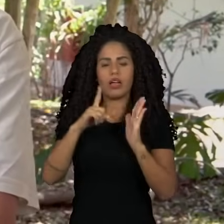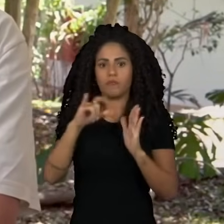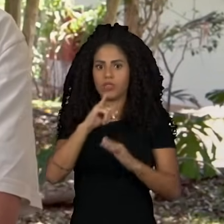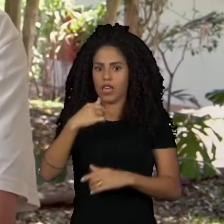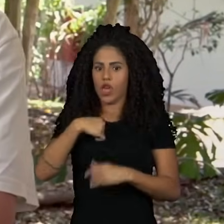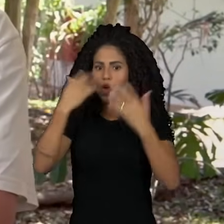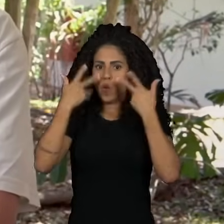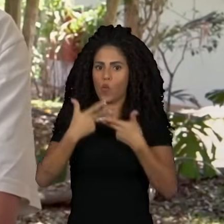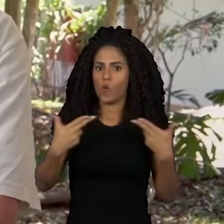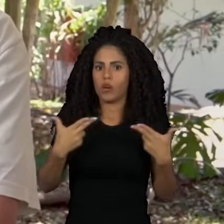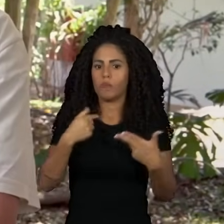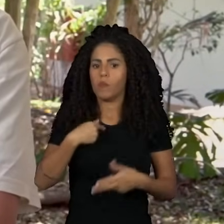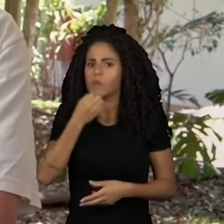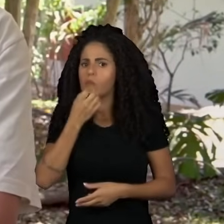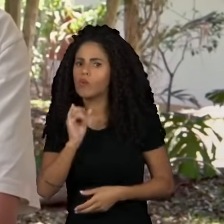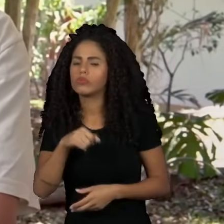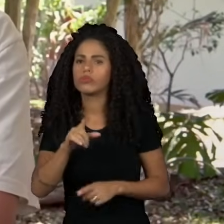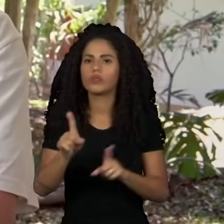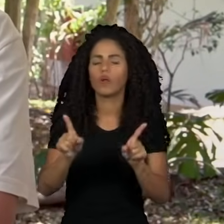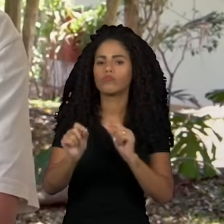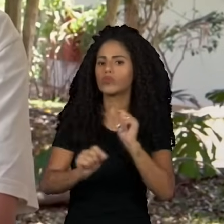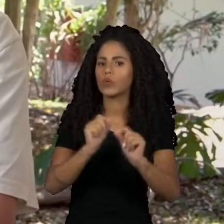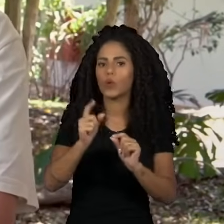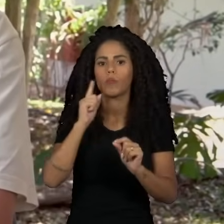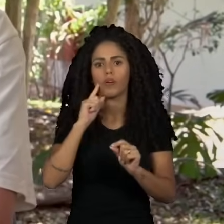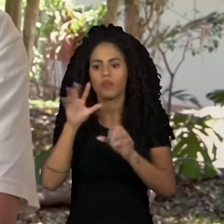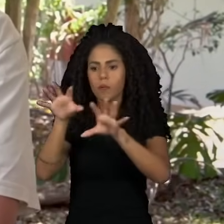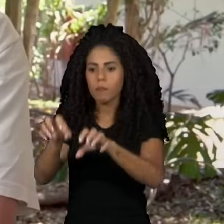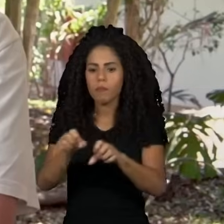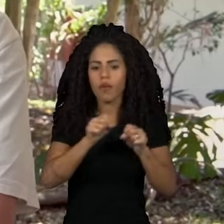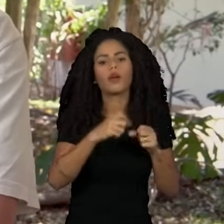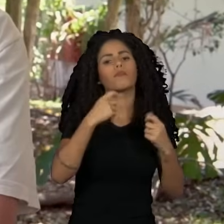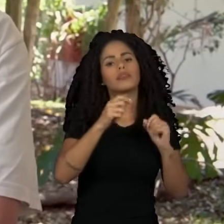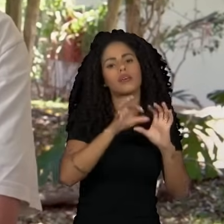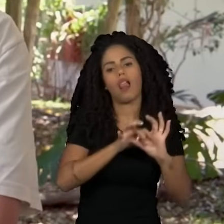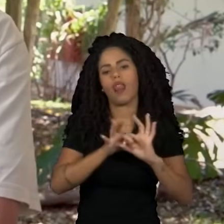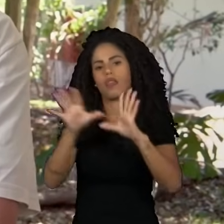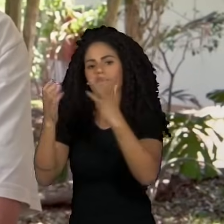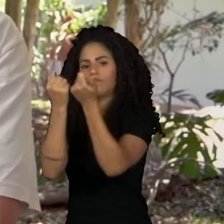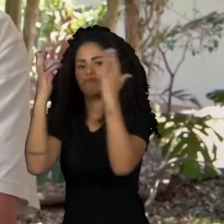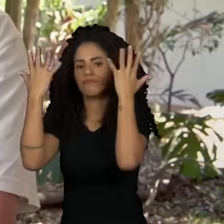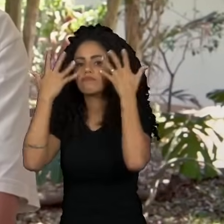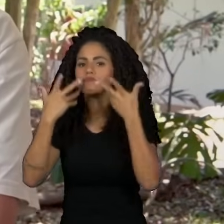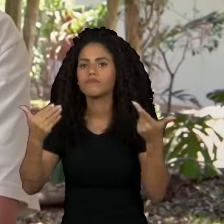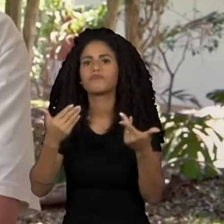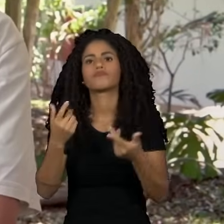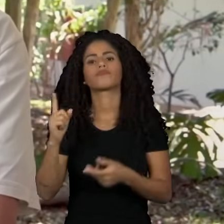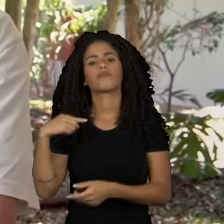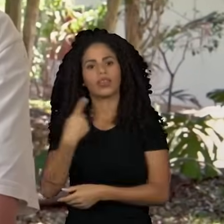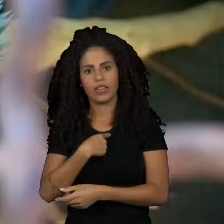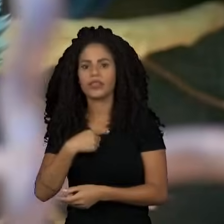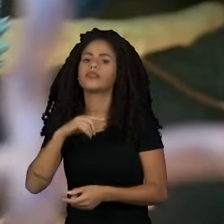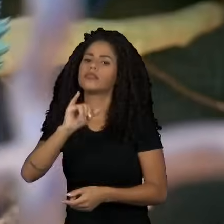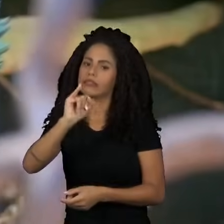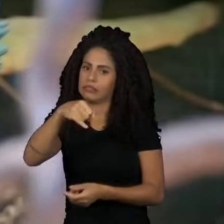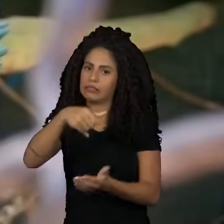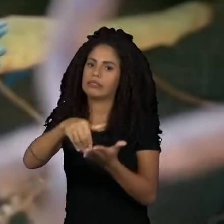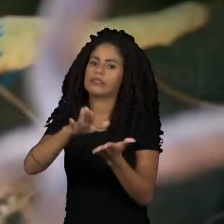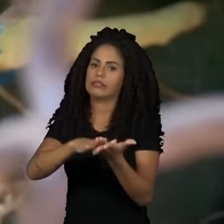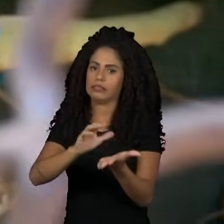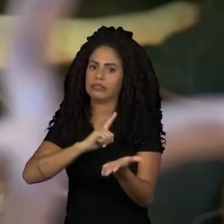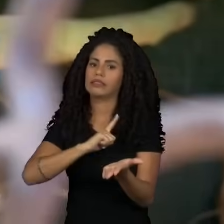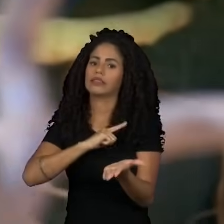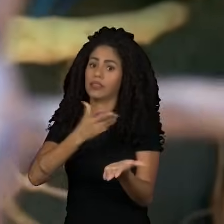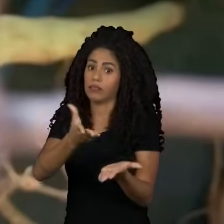né, de uma maneira boa ou não, esse animal é apreendido e é trazido para nós. E aí sim tem uma penalização. Se ela